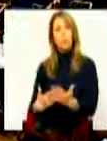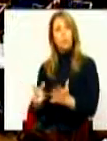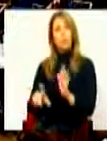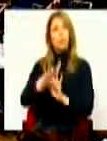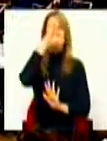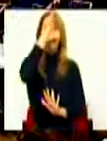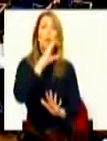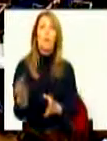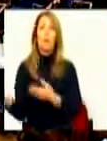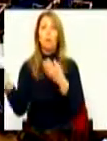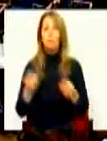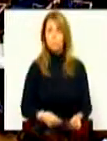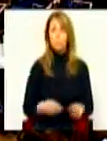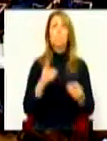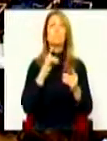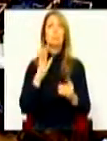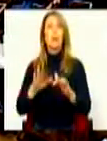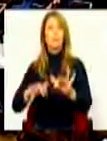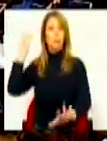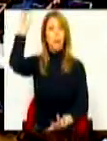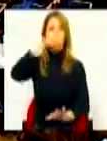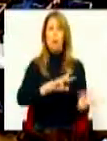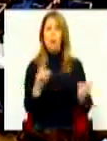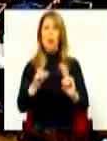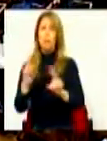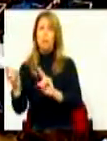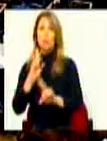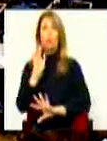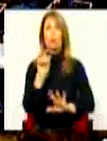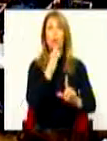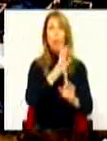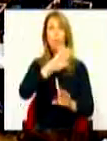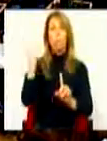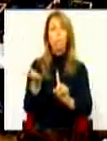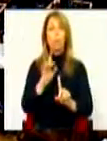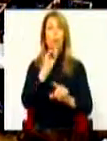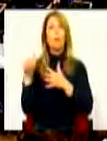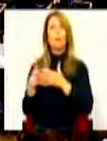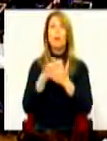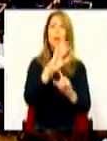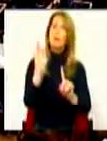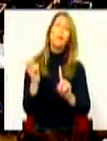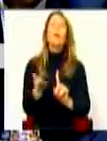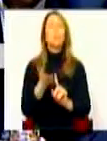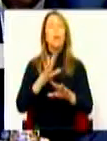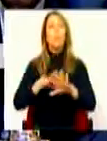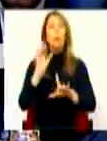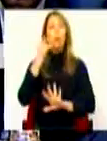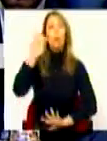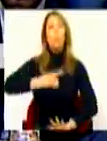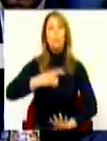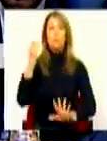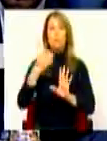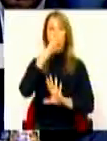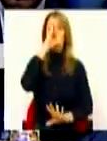alterações ao Código Penal e ao Código de Processo Penal para dar cumprimento às obrigações assumidas pelo Estado português decorrentes da